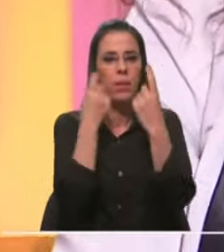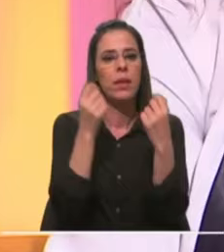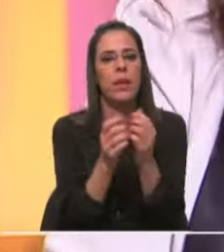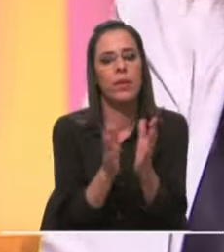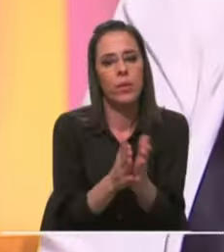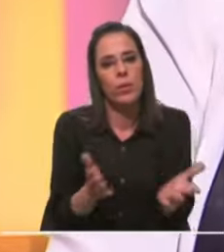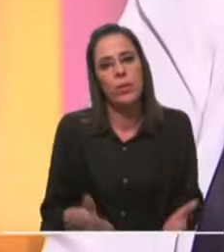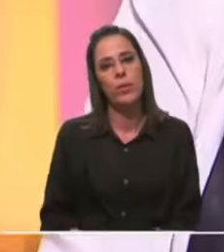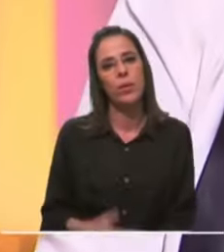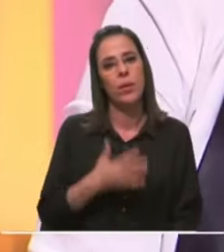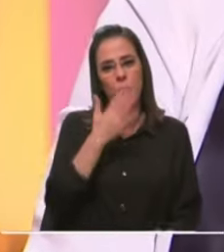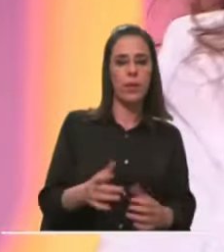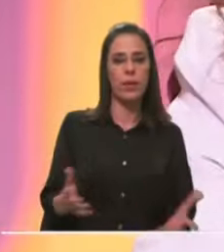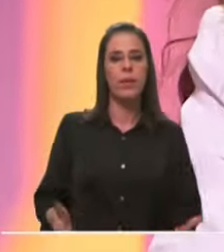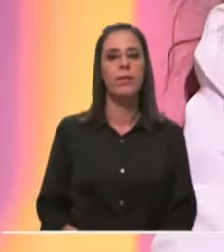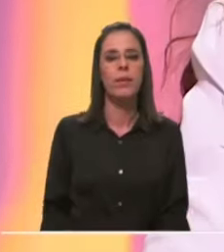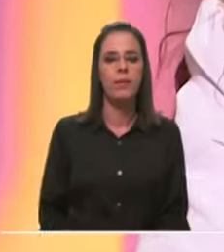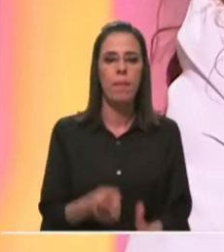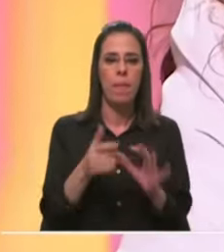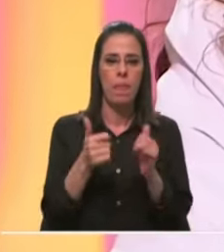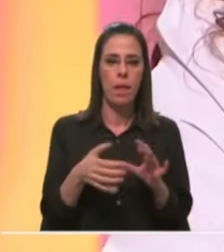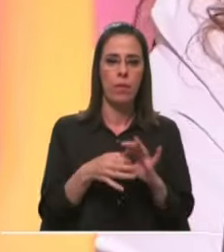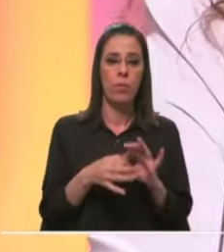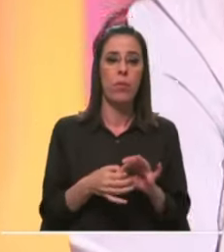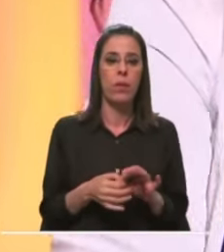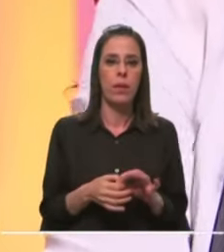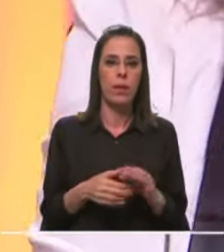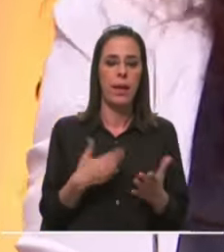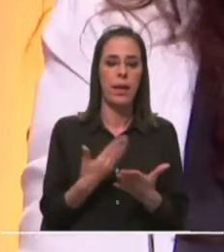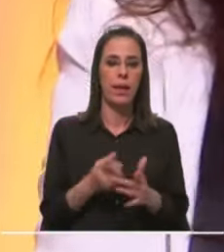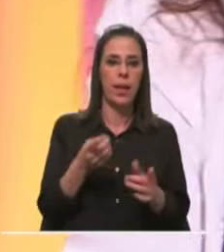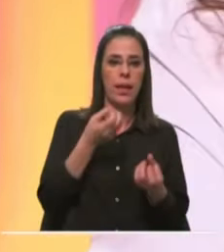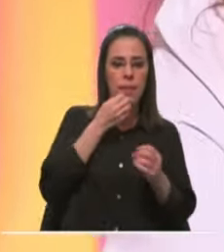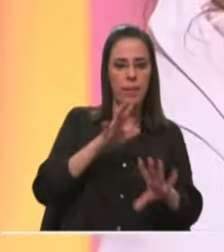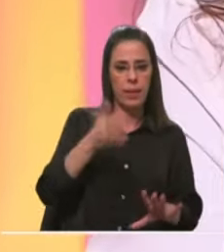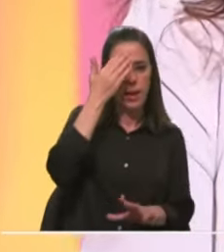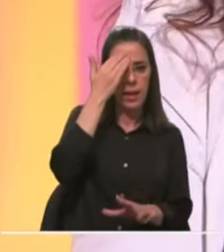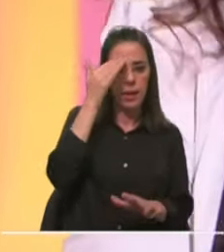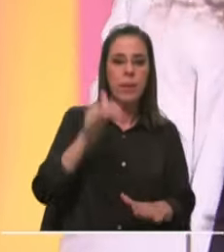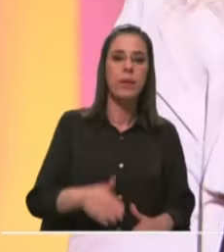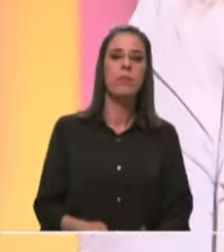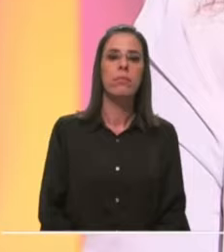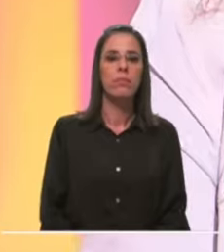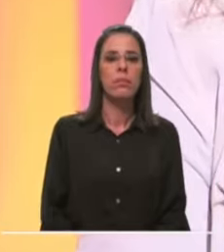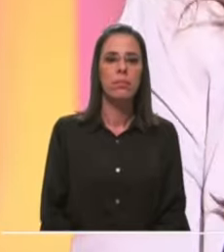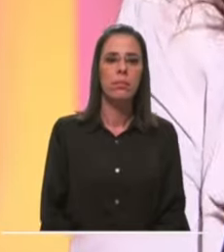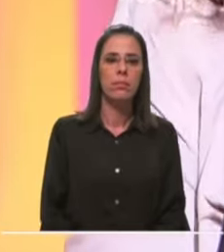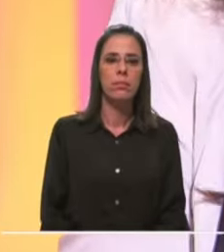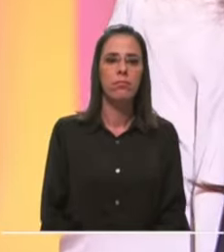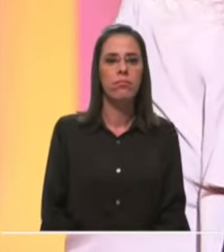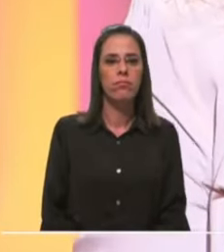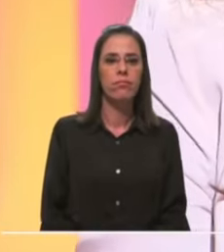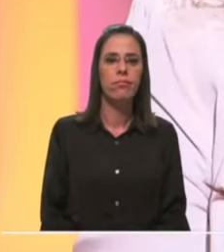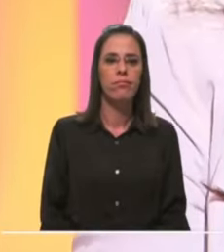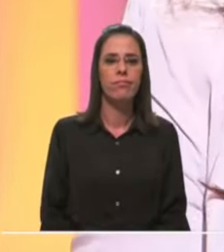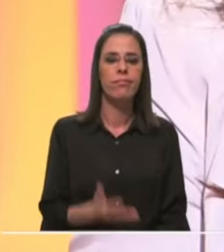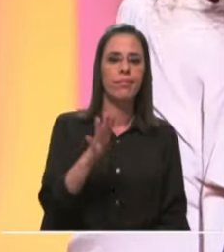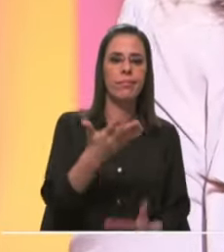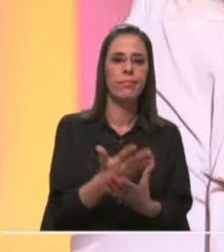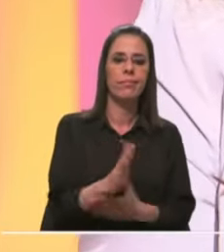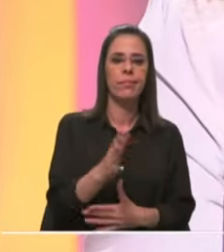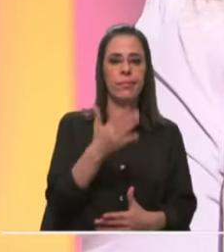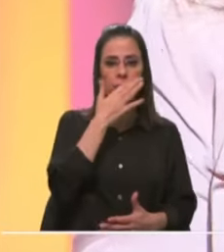não sei se quer envelhecer Mas tinha uma boa relação até até ela perder as suas capacidades mais ou